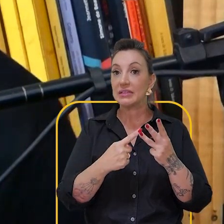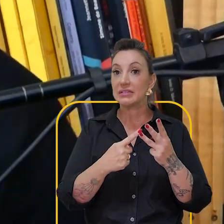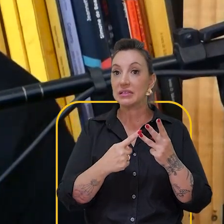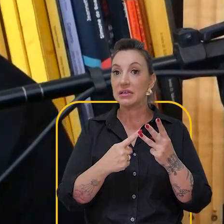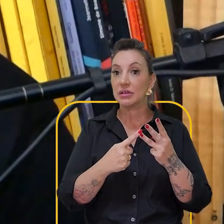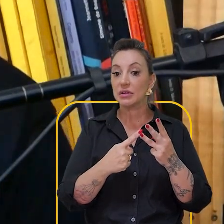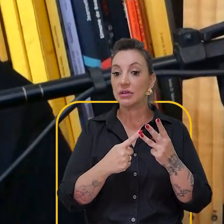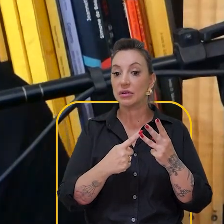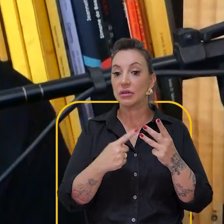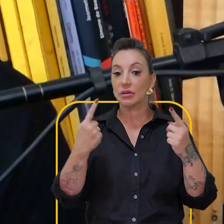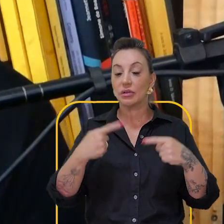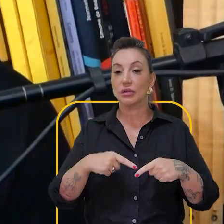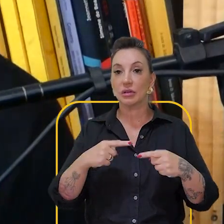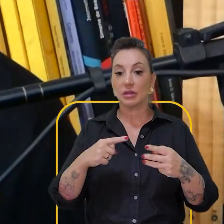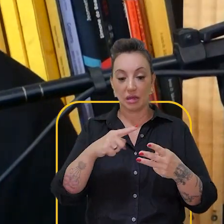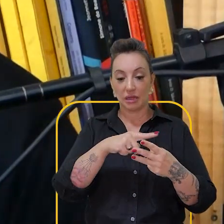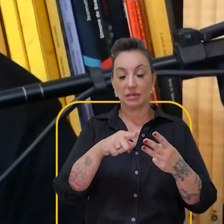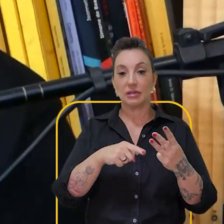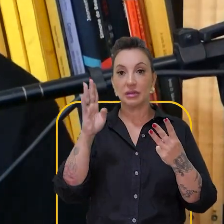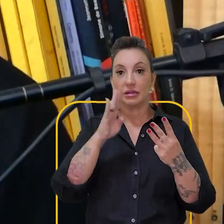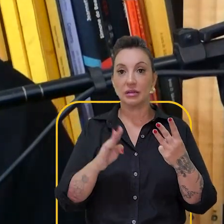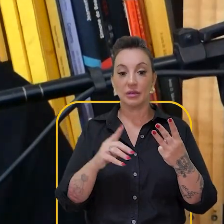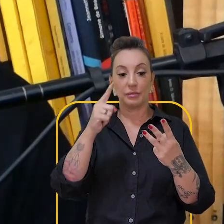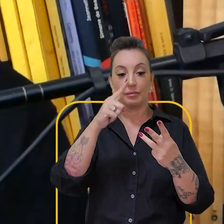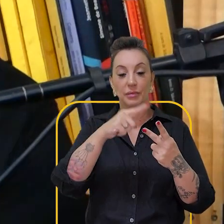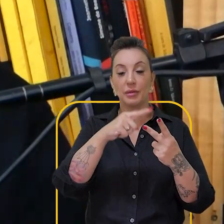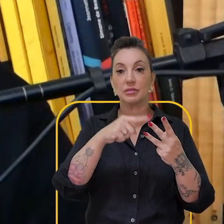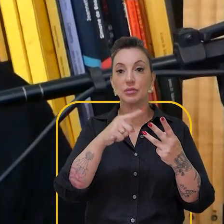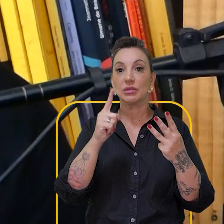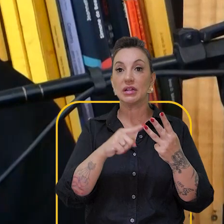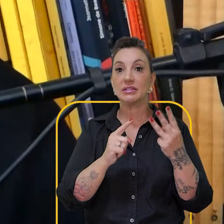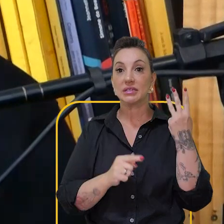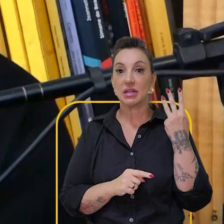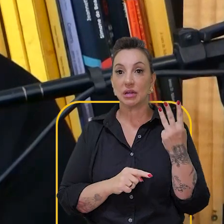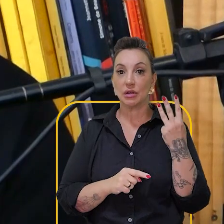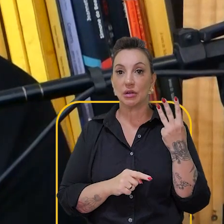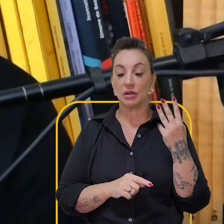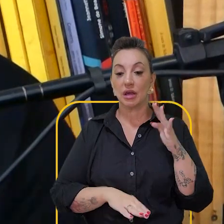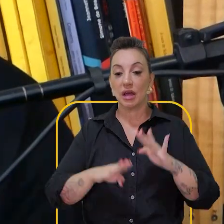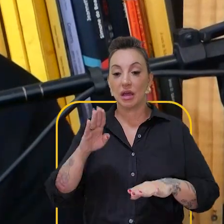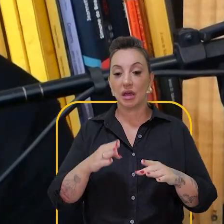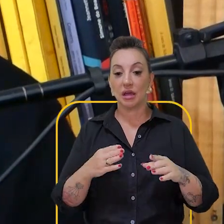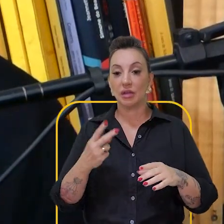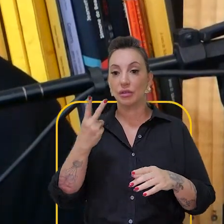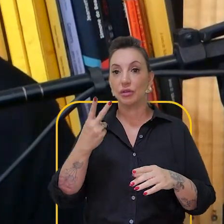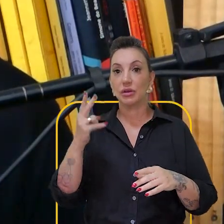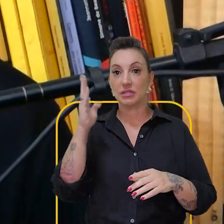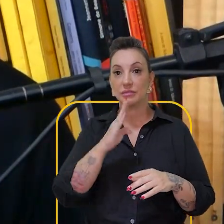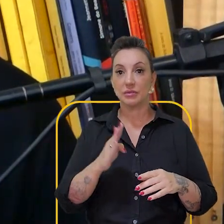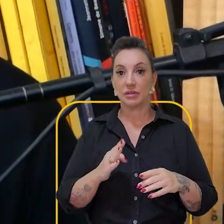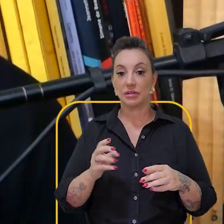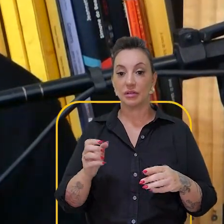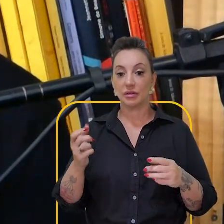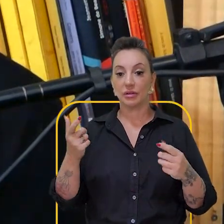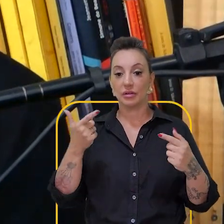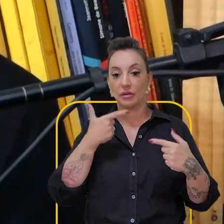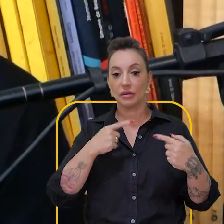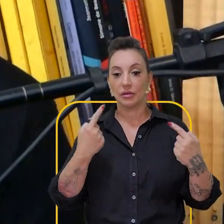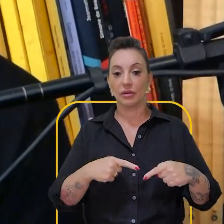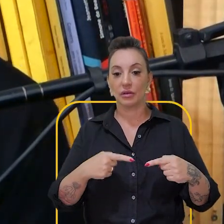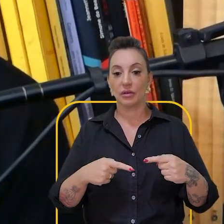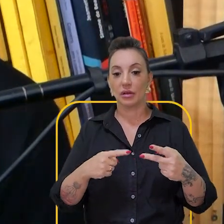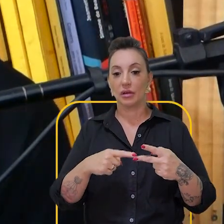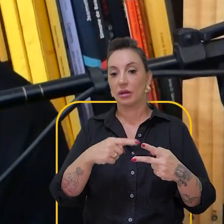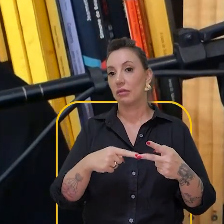lutar dois brasileiros no final o pessoal falava vamos vamos lutar Light Tanto faz você ganhar ou ganhar e marcava mais ponto e tal Porque a gente era muito